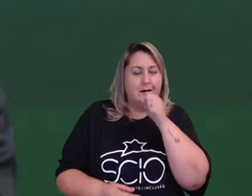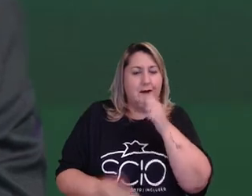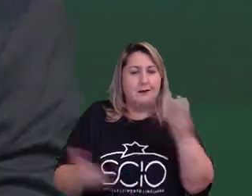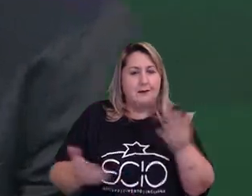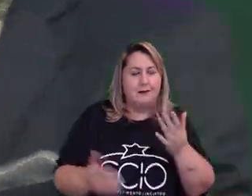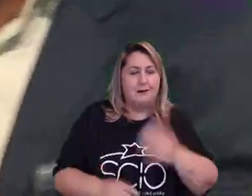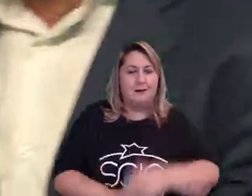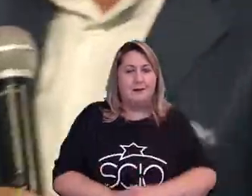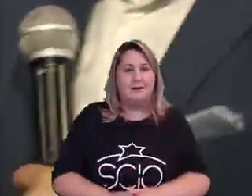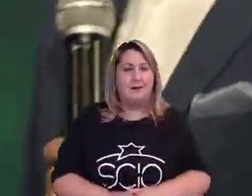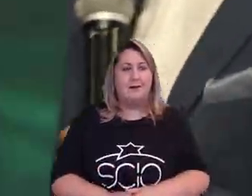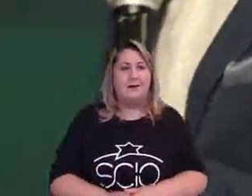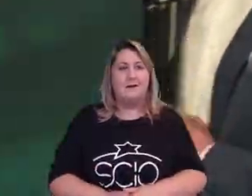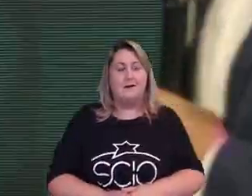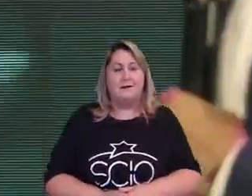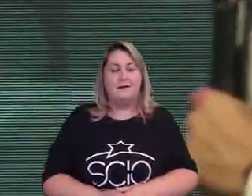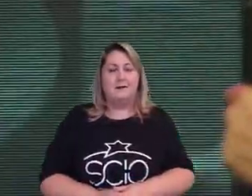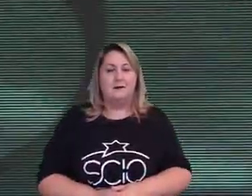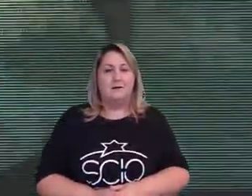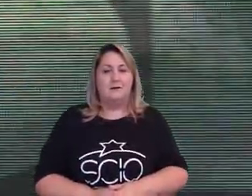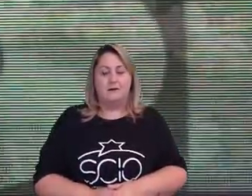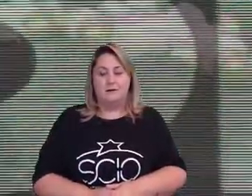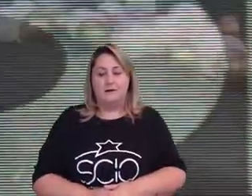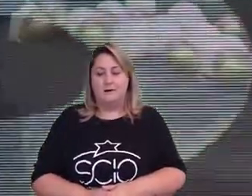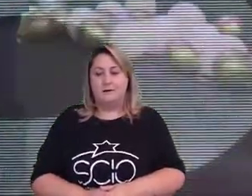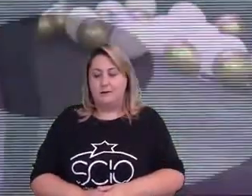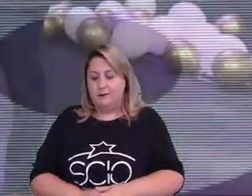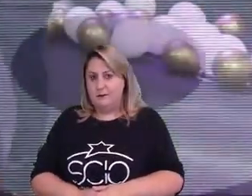gente agora. Bora então assim, ó.